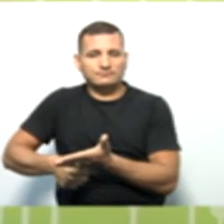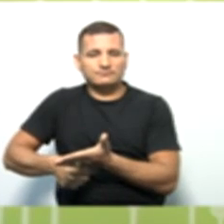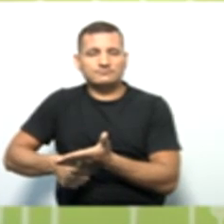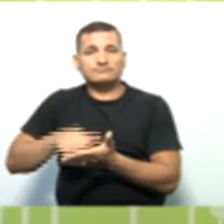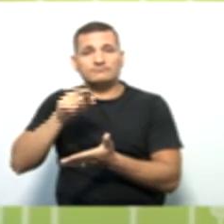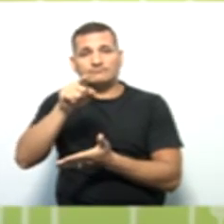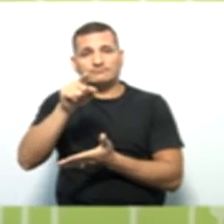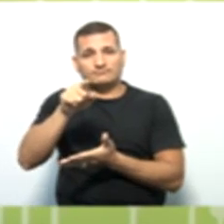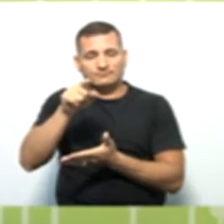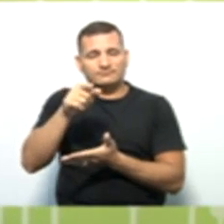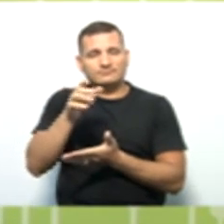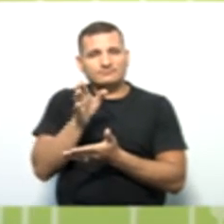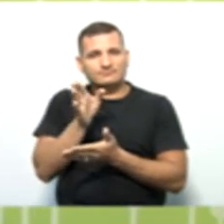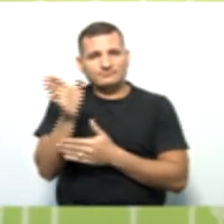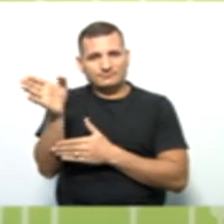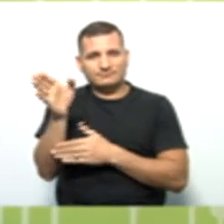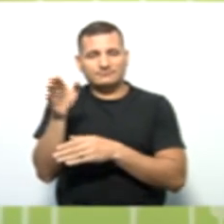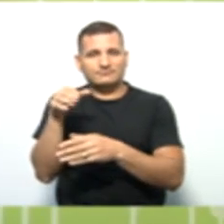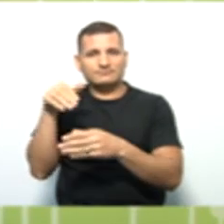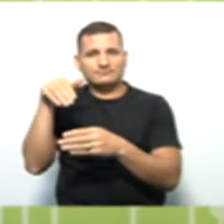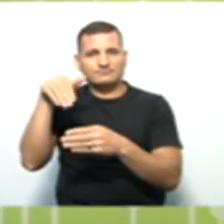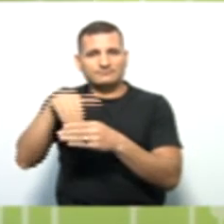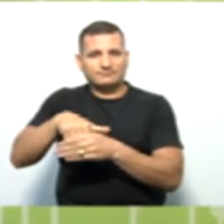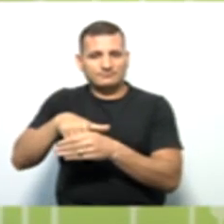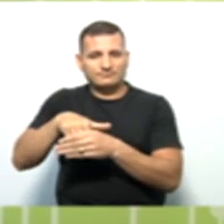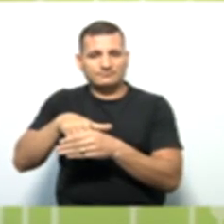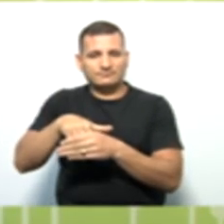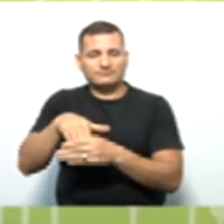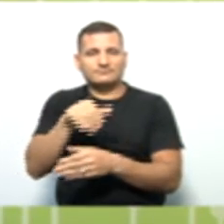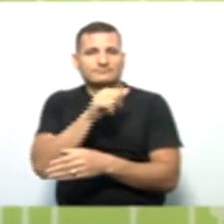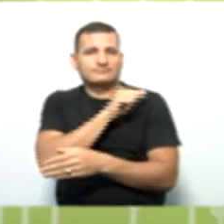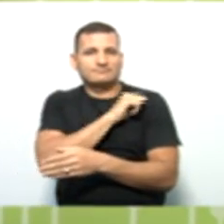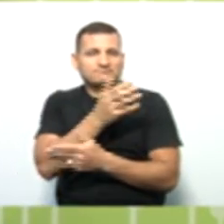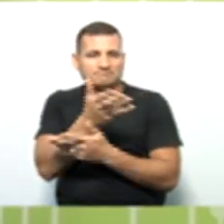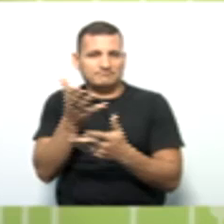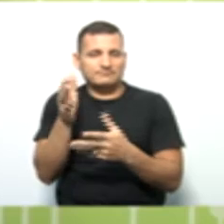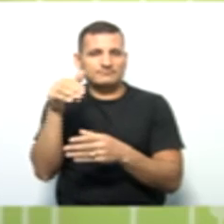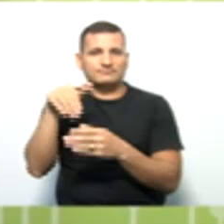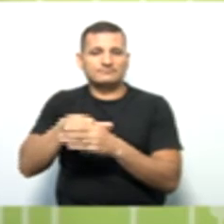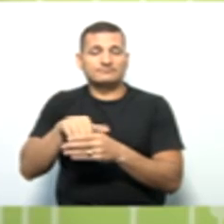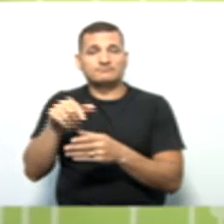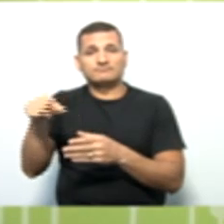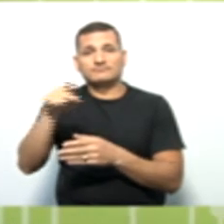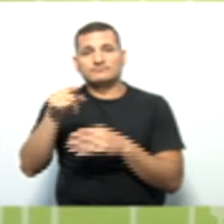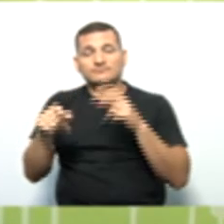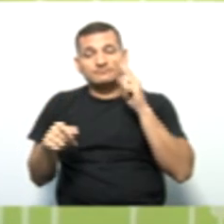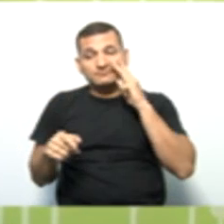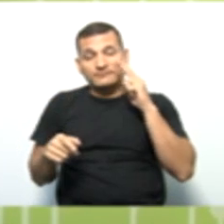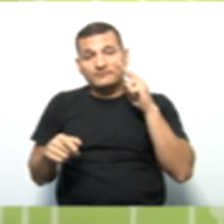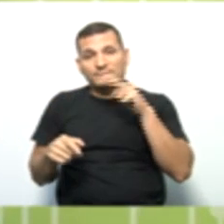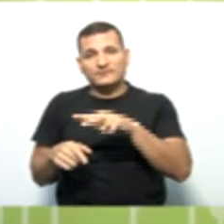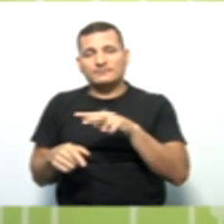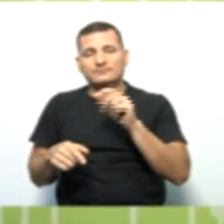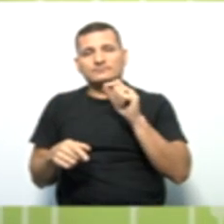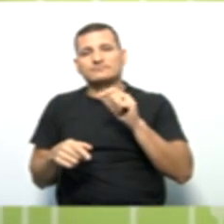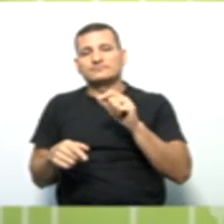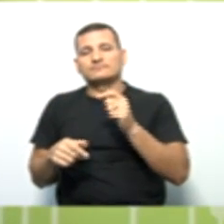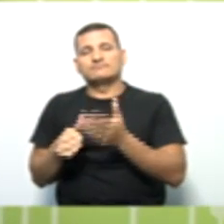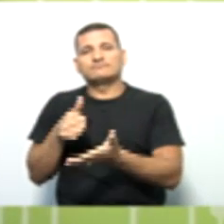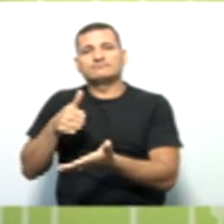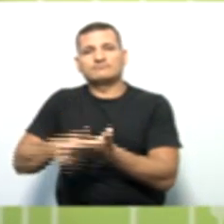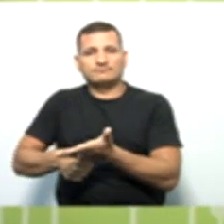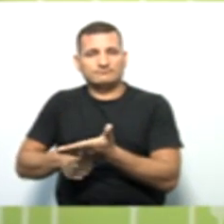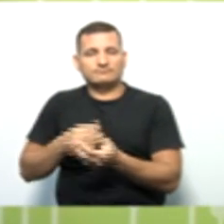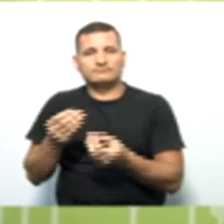vai votar aí, né? Já está apto, os nossos alunos estão aptos. Você vai ver lá no momento certo o que é isso e como que isso